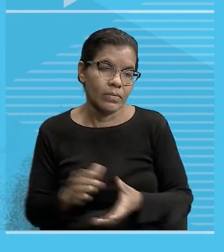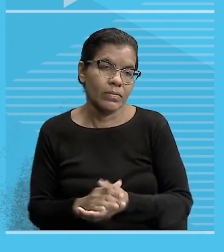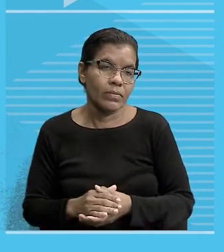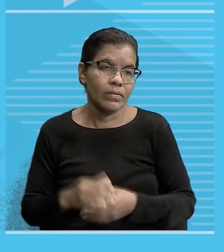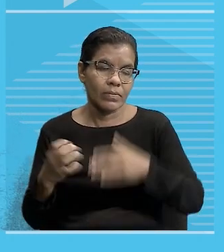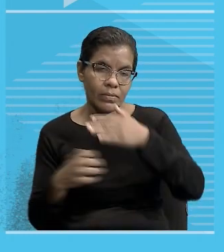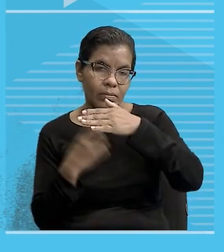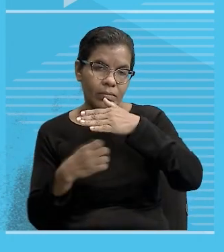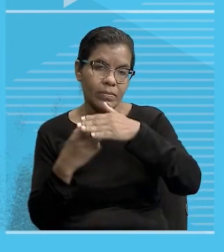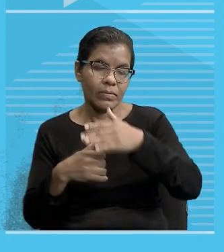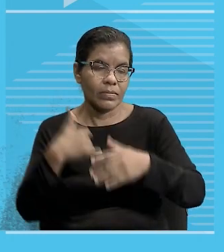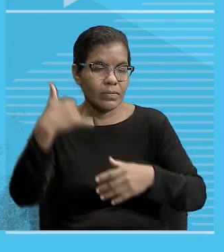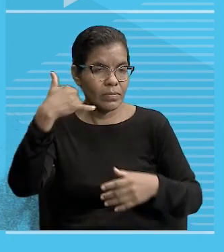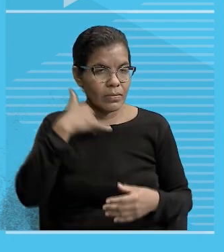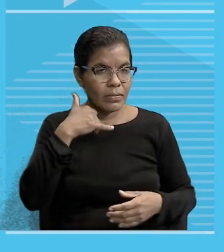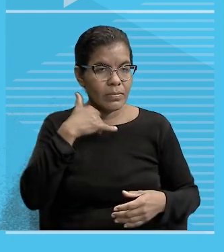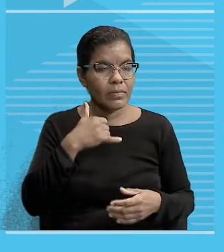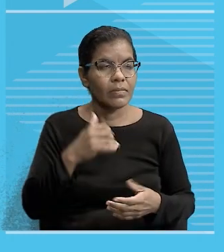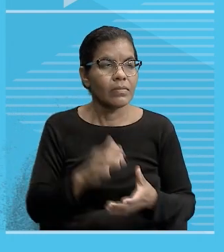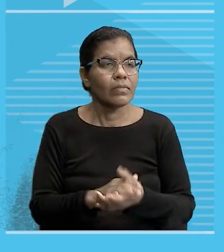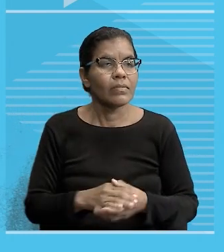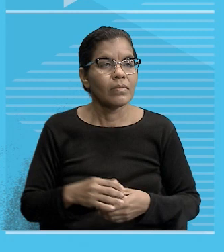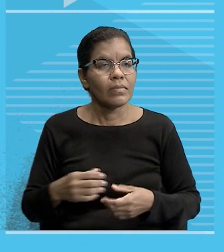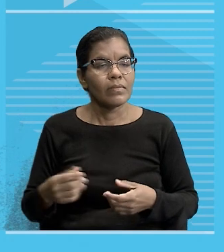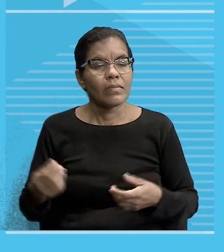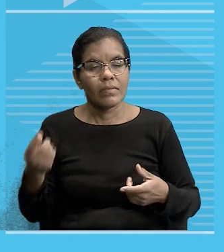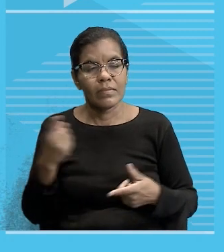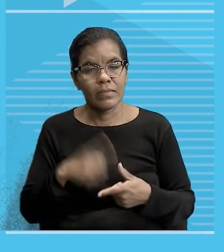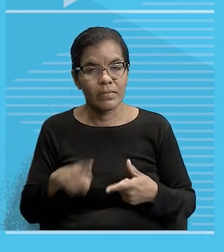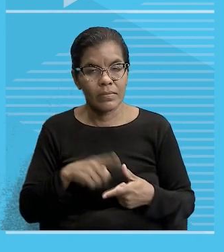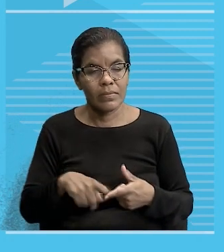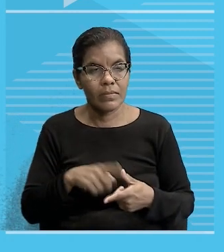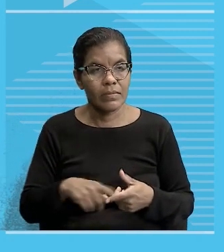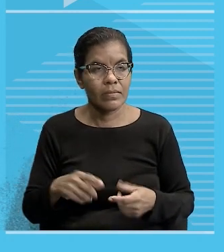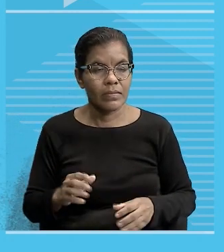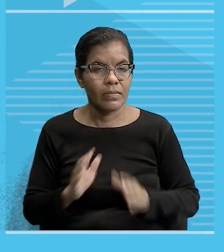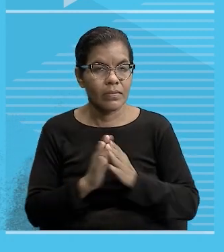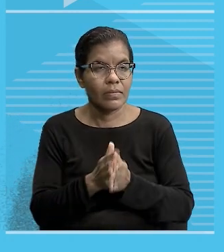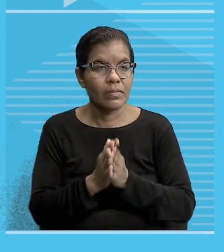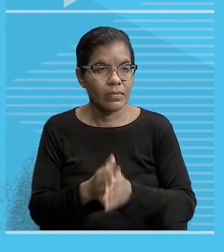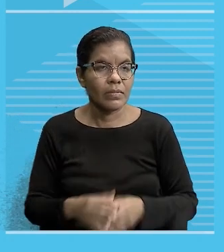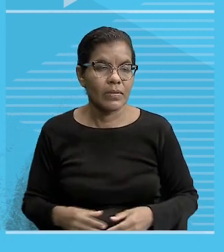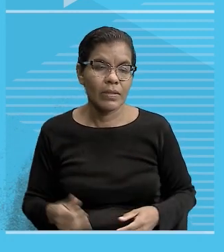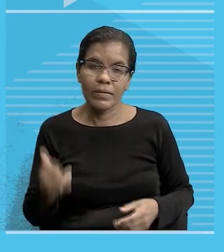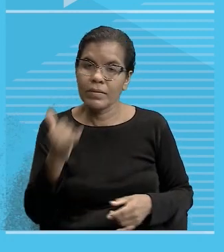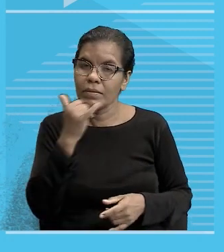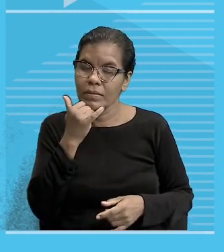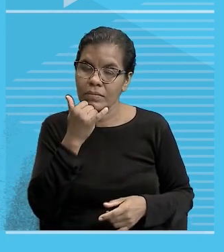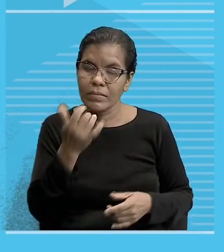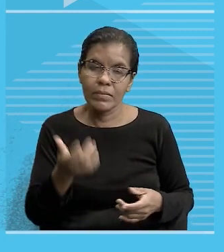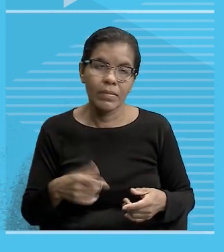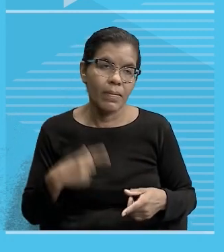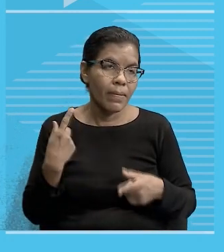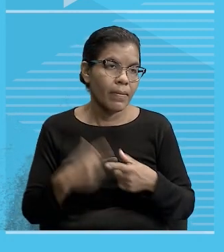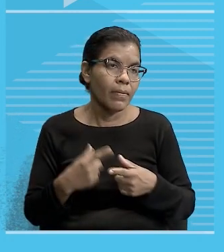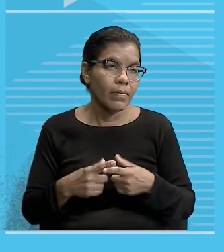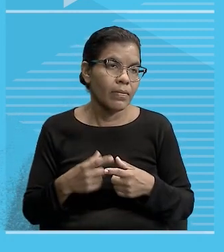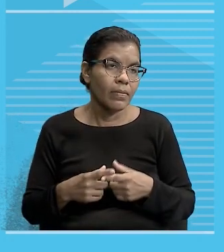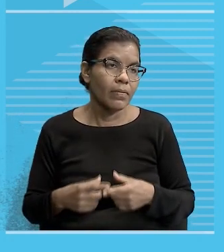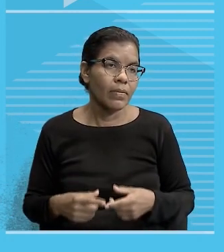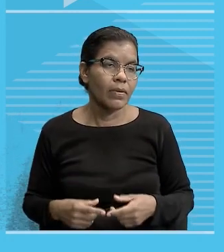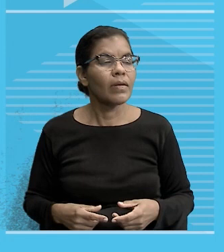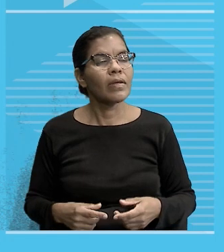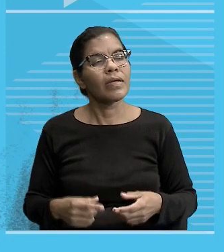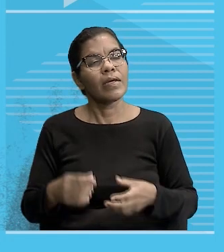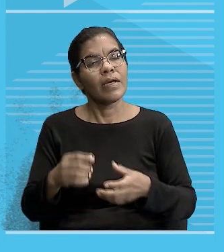a empresa já entrou em contato resolvendo problema dele e pedindo desculpa porque o marketing digital